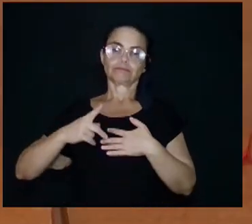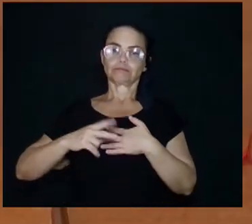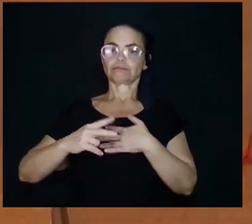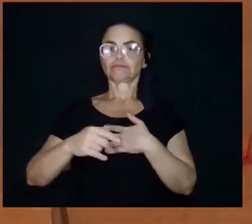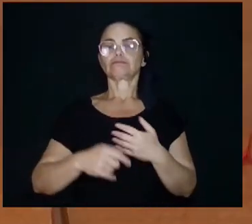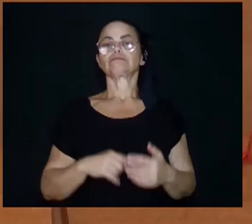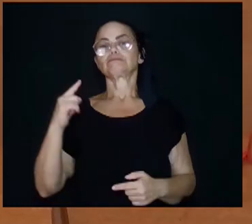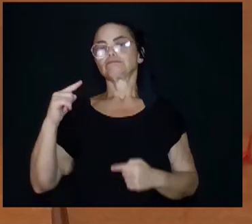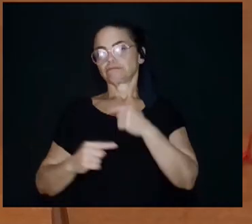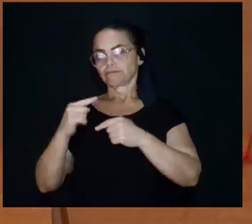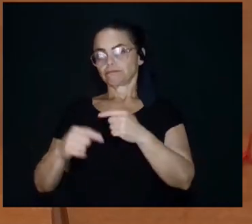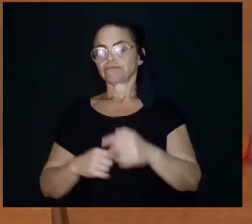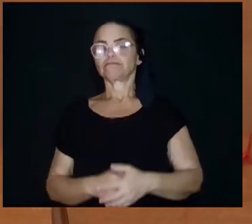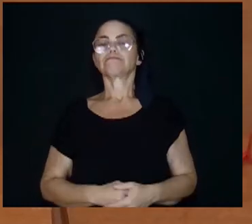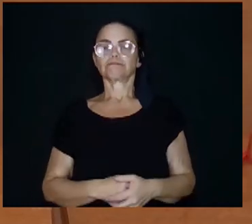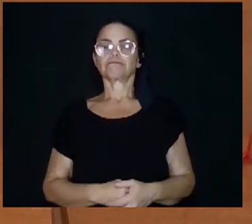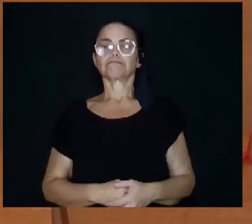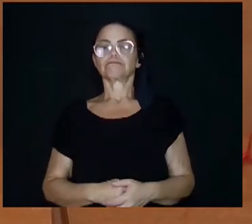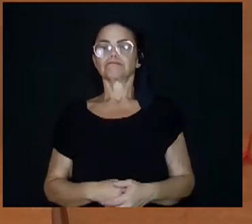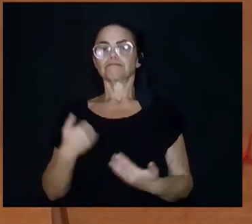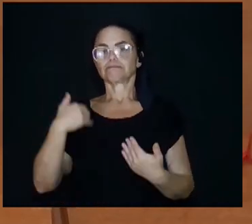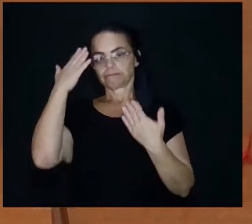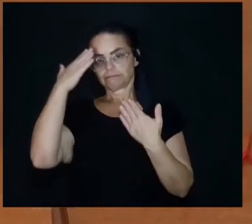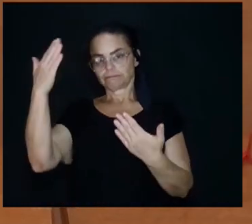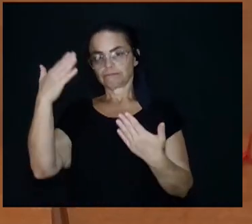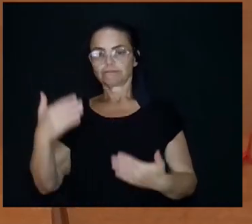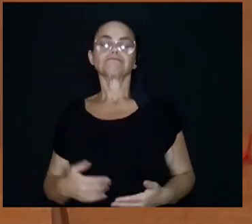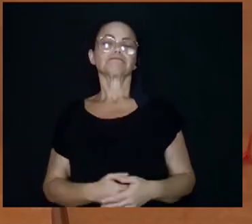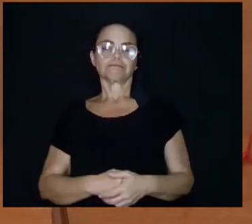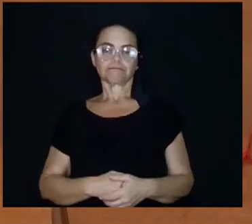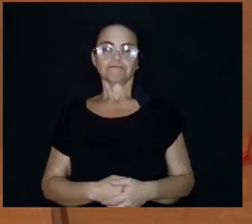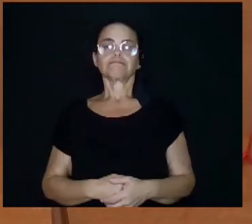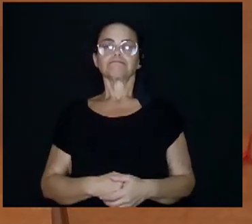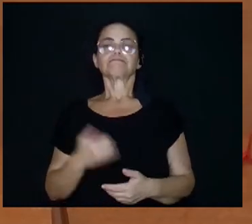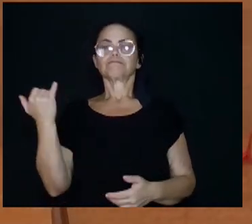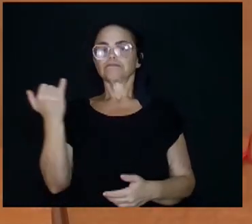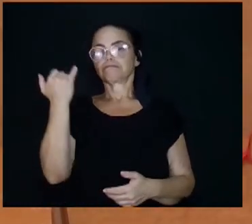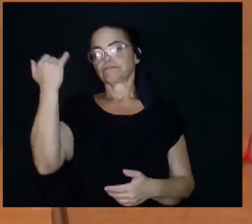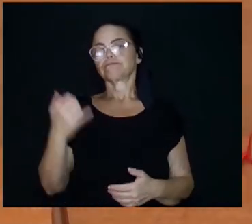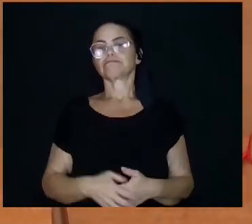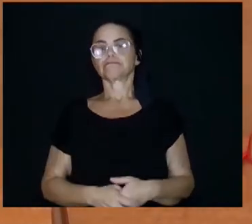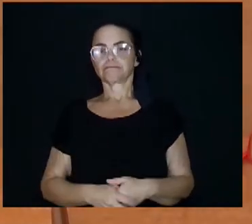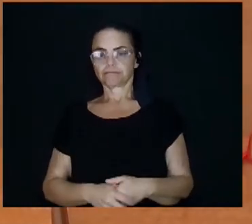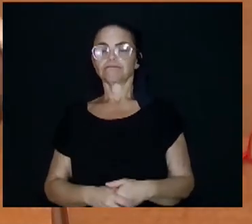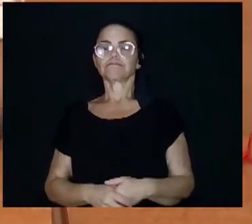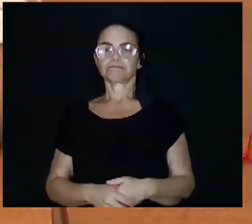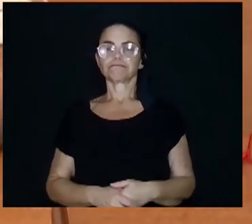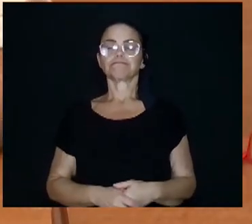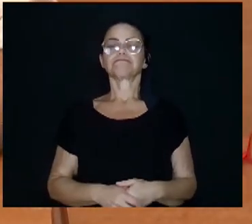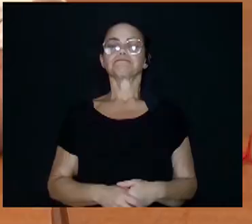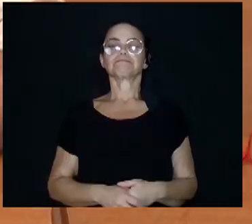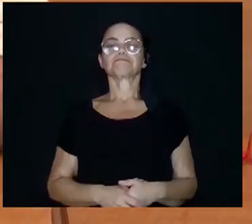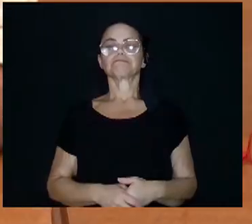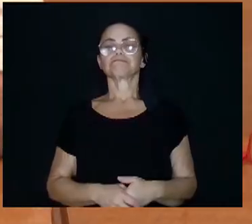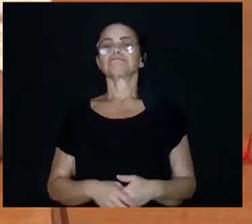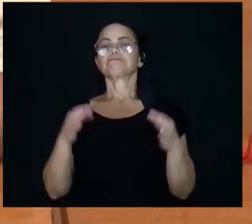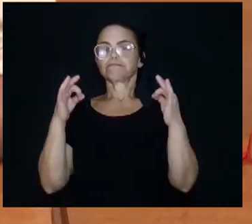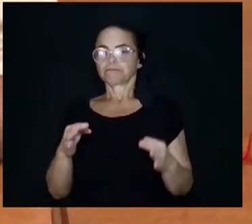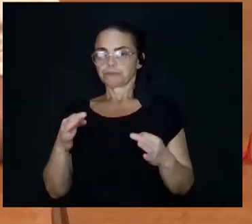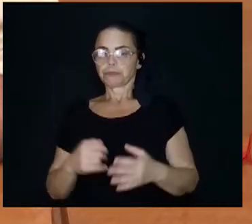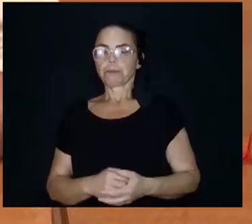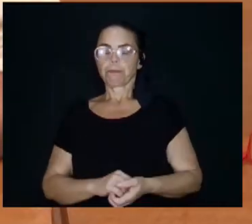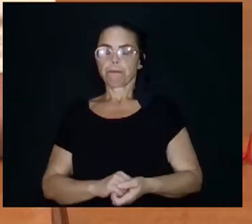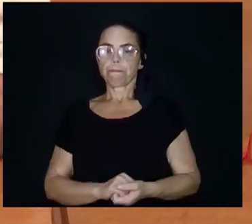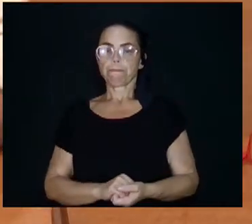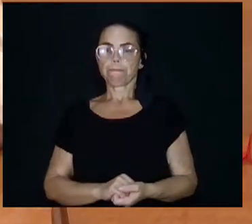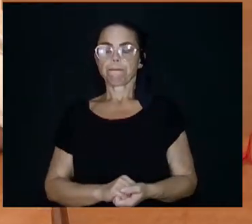posterioridade. Então, a gente está com certeza dando um passo importantíssimo nesse sentido. Tá certo? Então, aqui eu vou